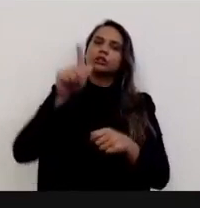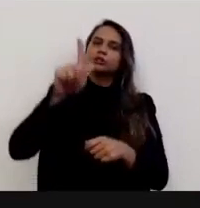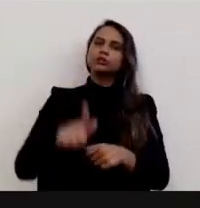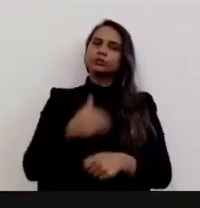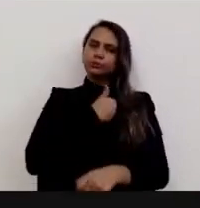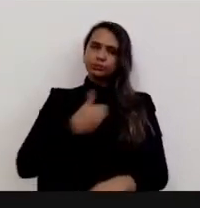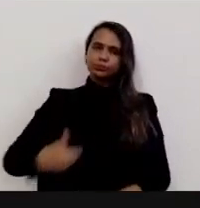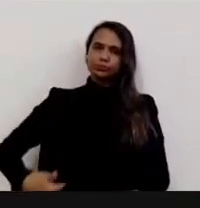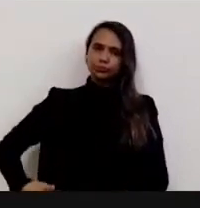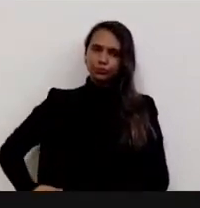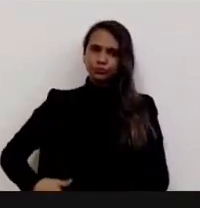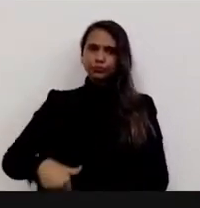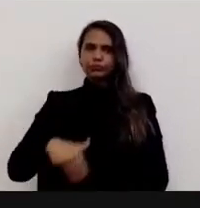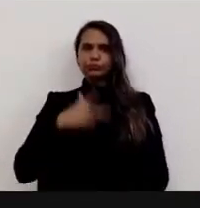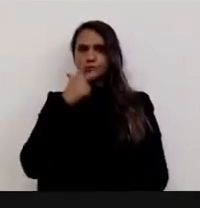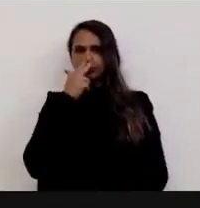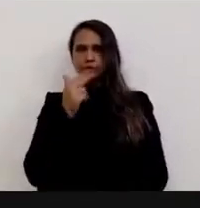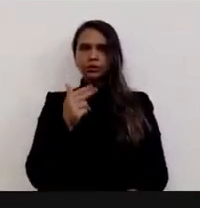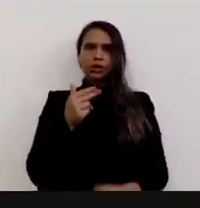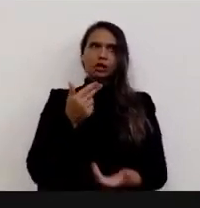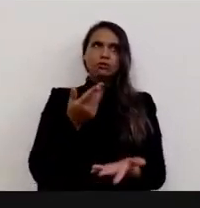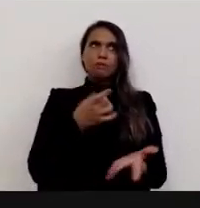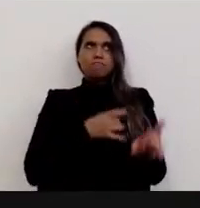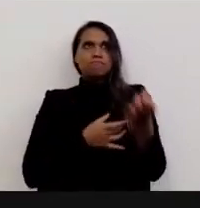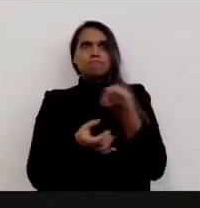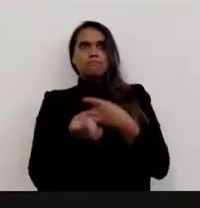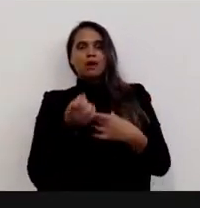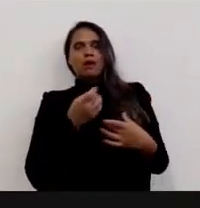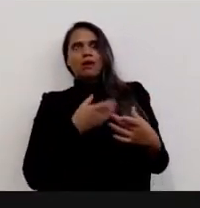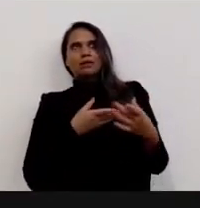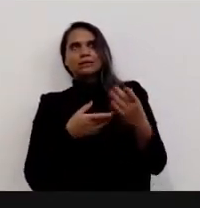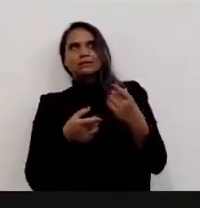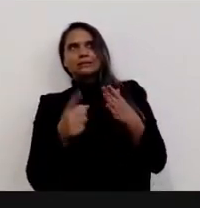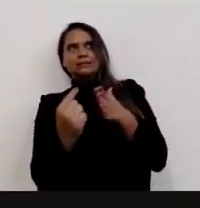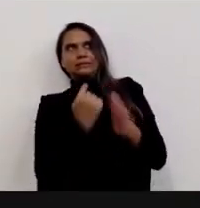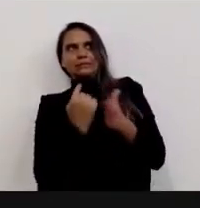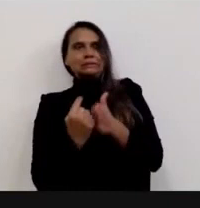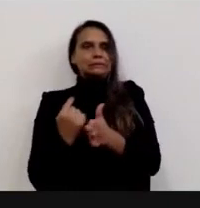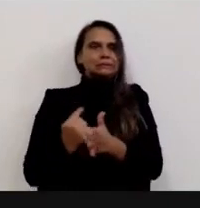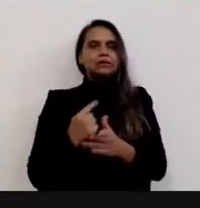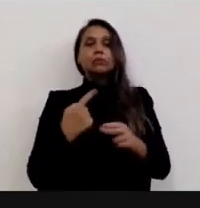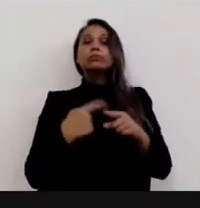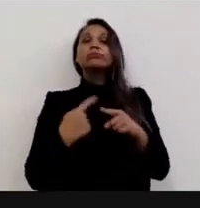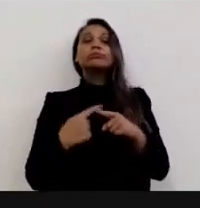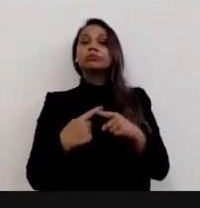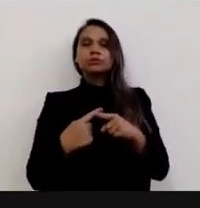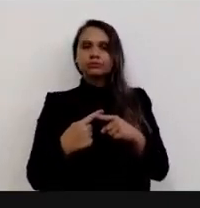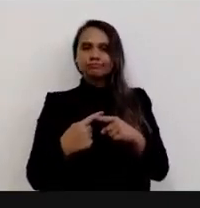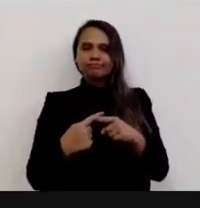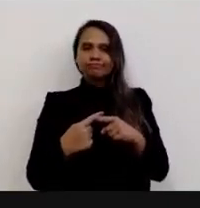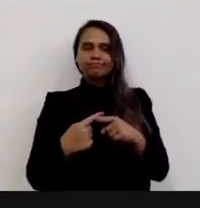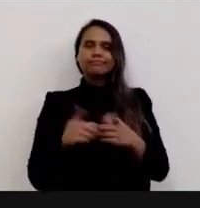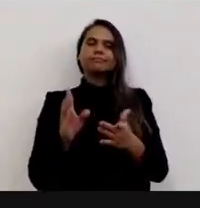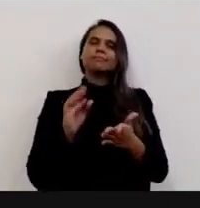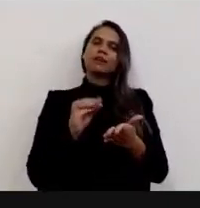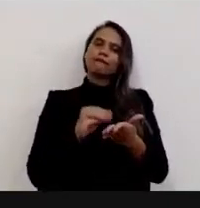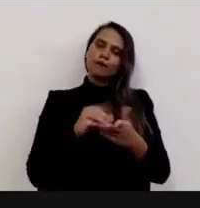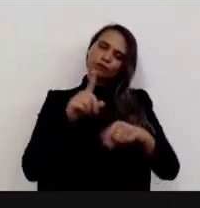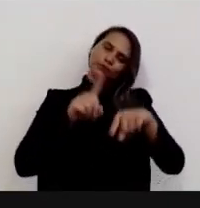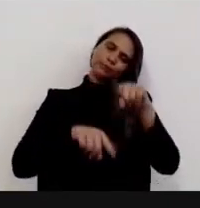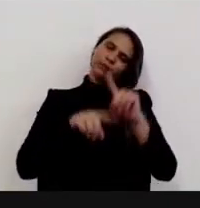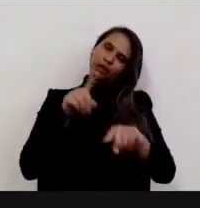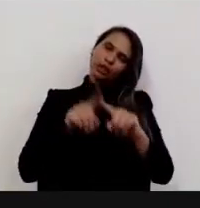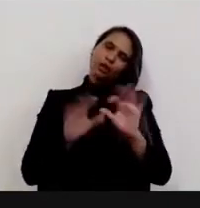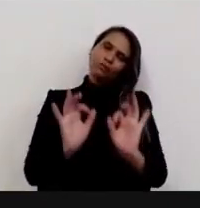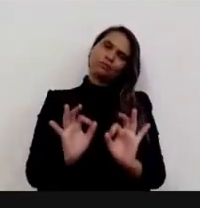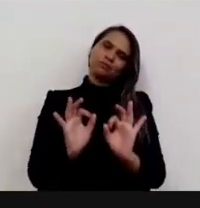às vezes, uma inação, um temor de ser auditado, e por falta de ter um ferramental